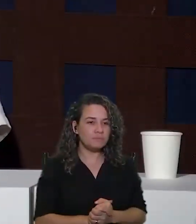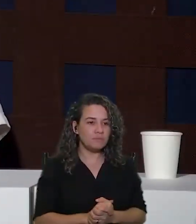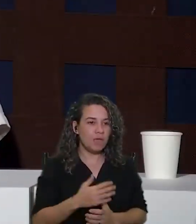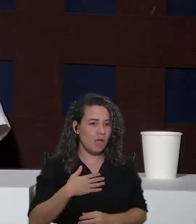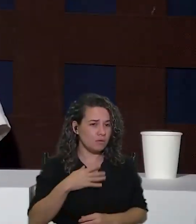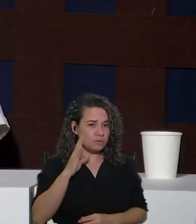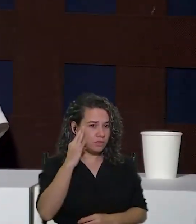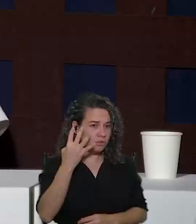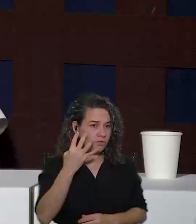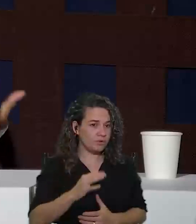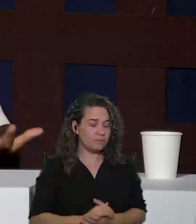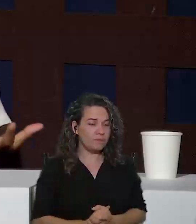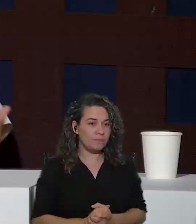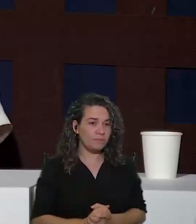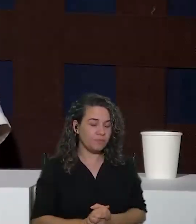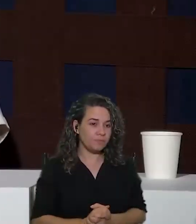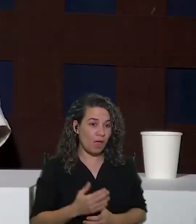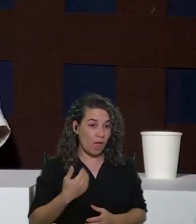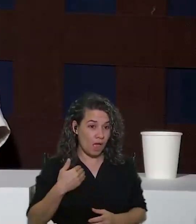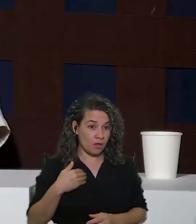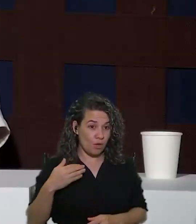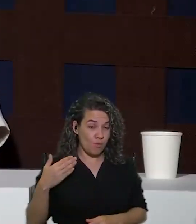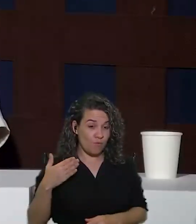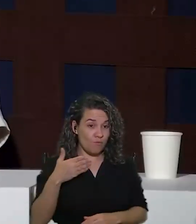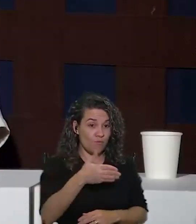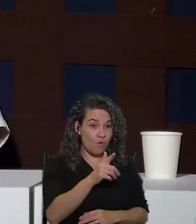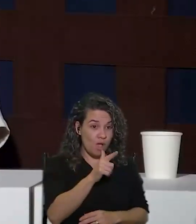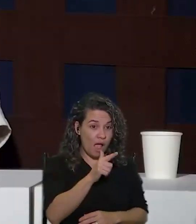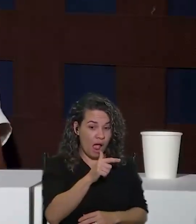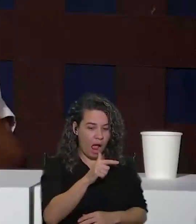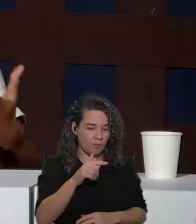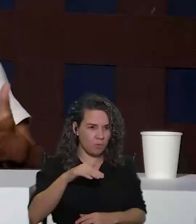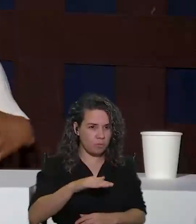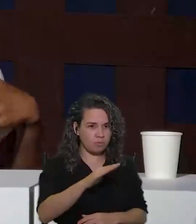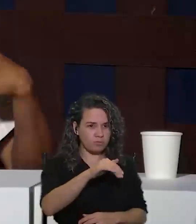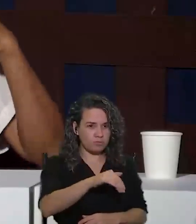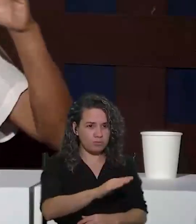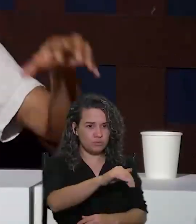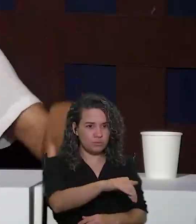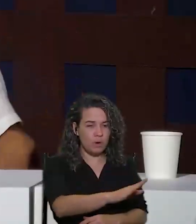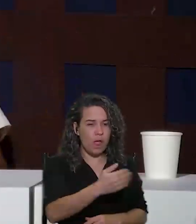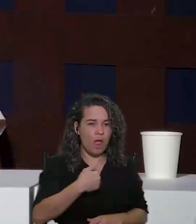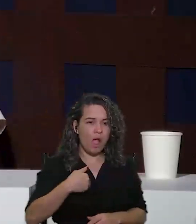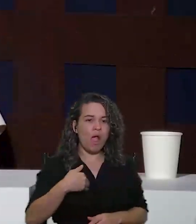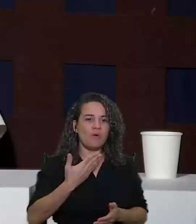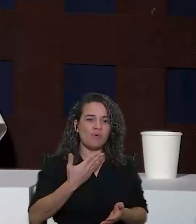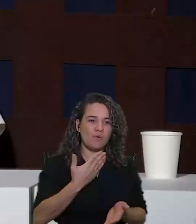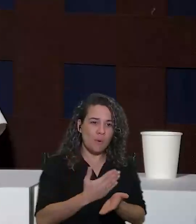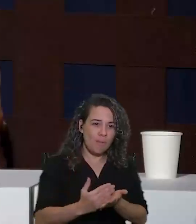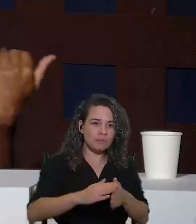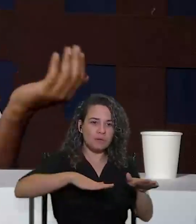isso. E aí entrei, né, no mar. Era uma coisa que eu já queria fazer há muito tempo. Né? Aí entrei no mar e aí comecei a remar, aquela coisa